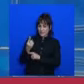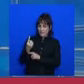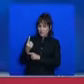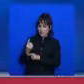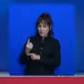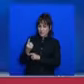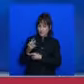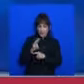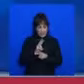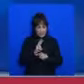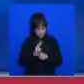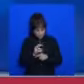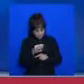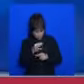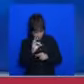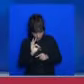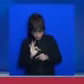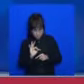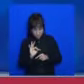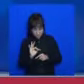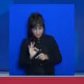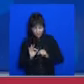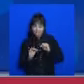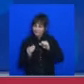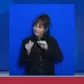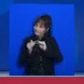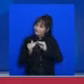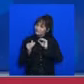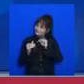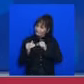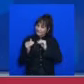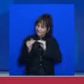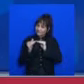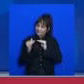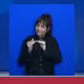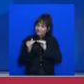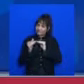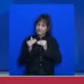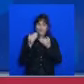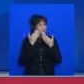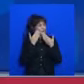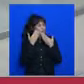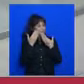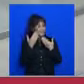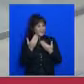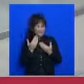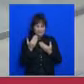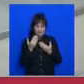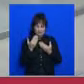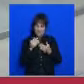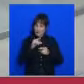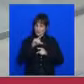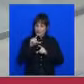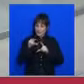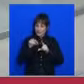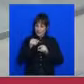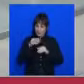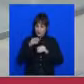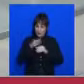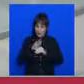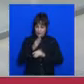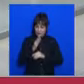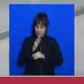41. Auditoras, confirmam? Sim, confirmo. Sim, confirmo. Obrigado. Sorteio da dupla